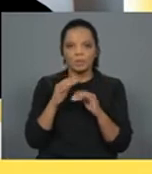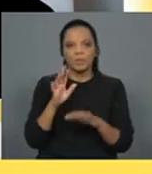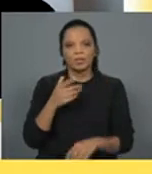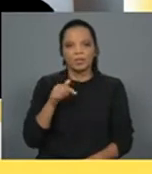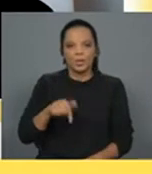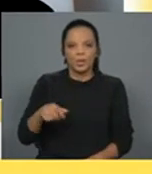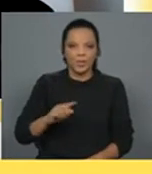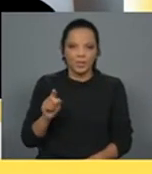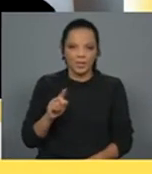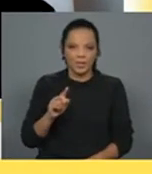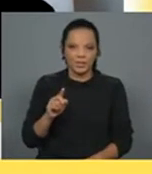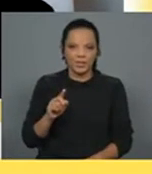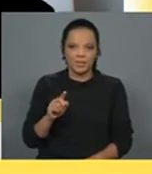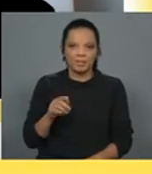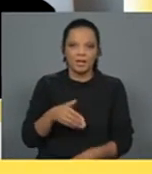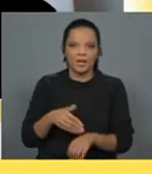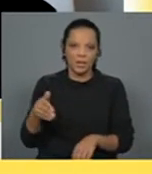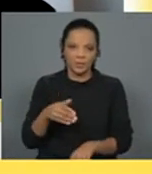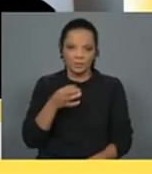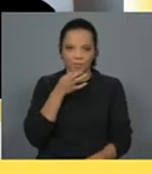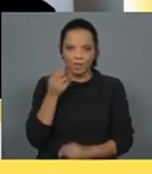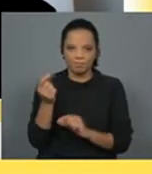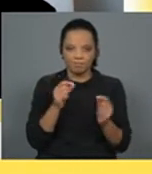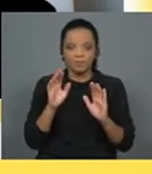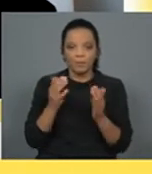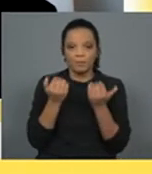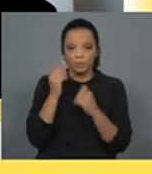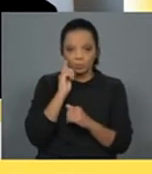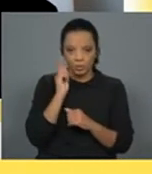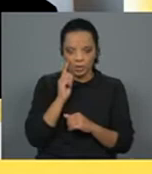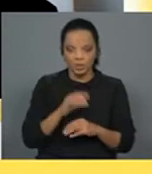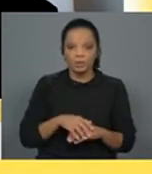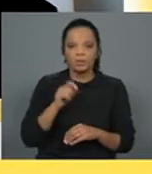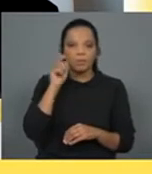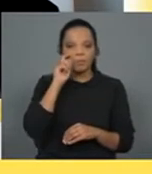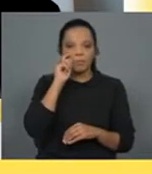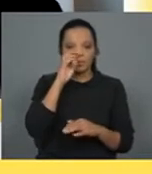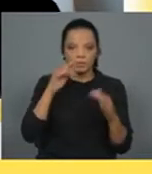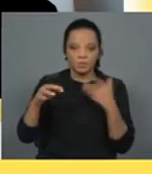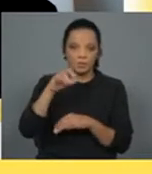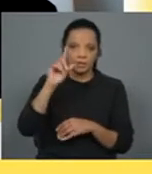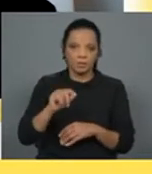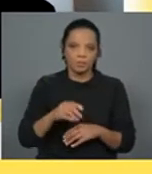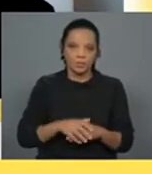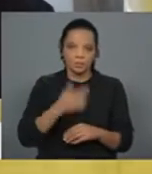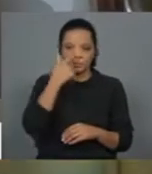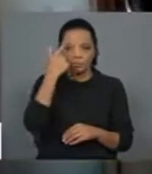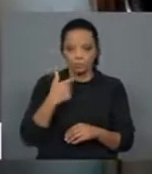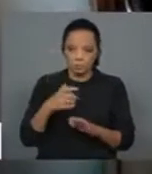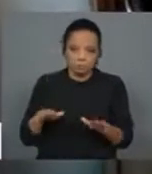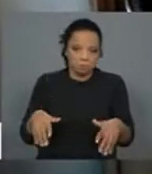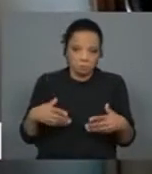aqui o fórum para estar a discutir. Mas é uma informação importante que até para a proteção civil e para o comum dos